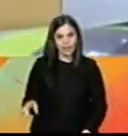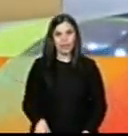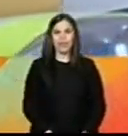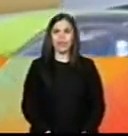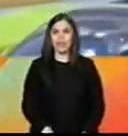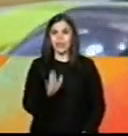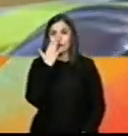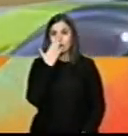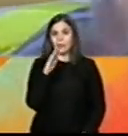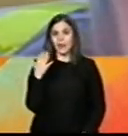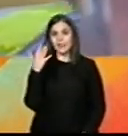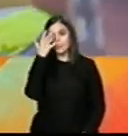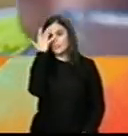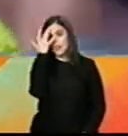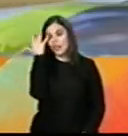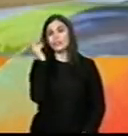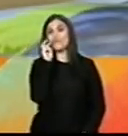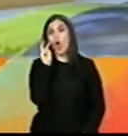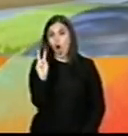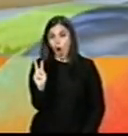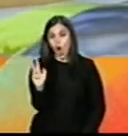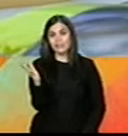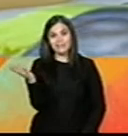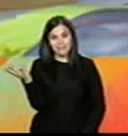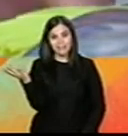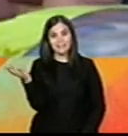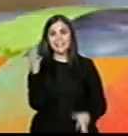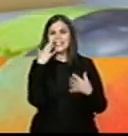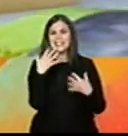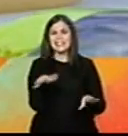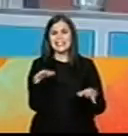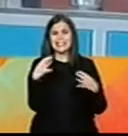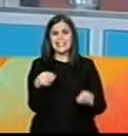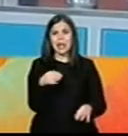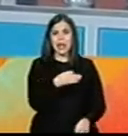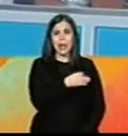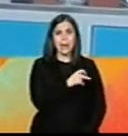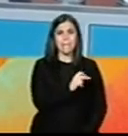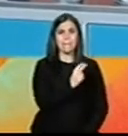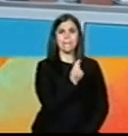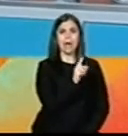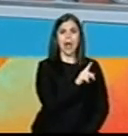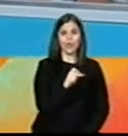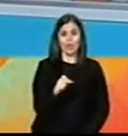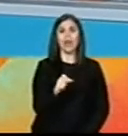Parece fácil, ok? Estão a ver? Esta não é simples. Paulo Pinteiro está a fazer domicílio, se precisar de alguma coisa.